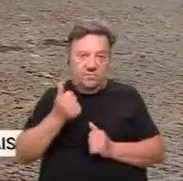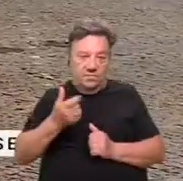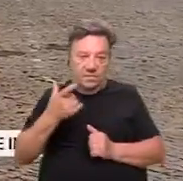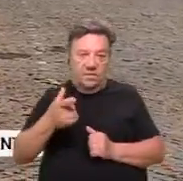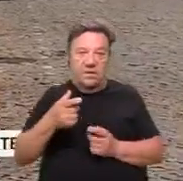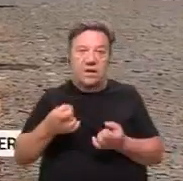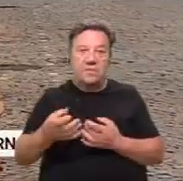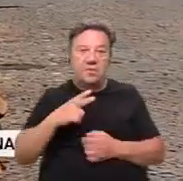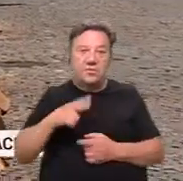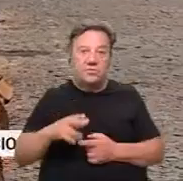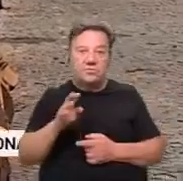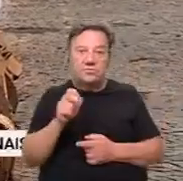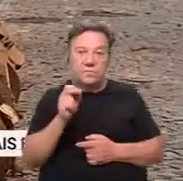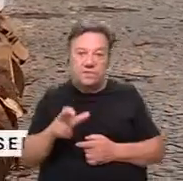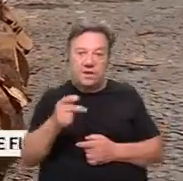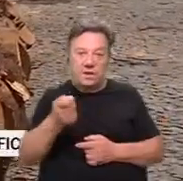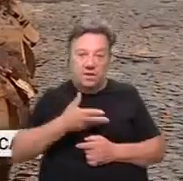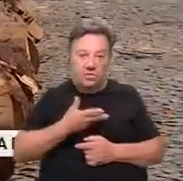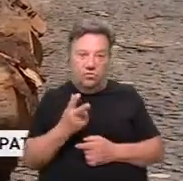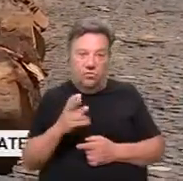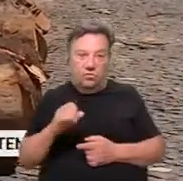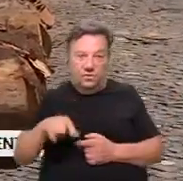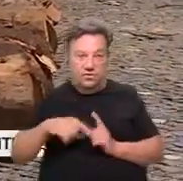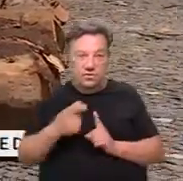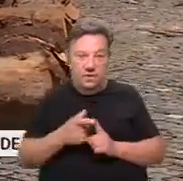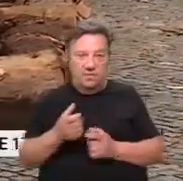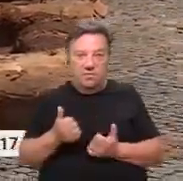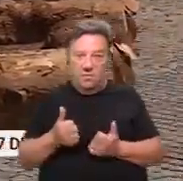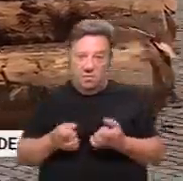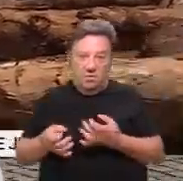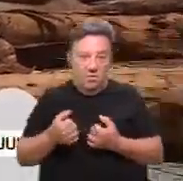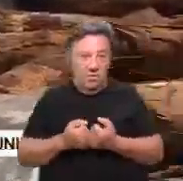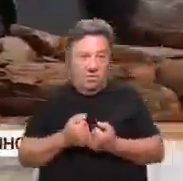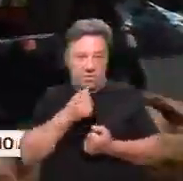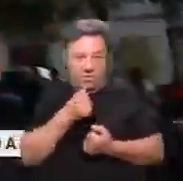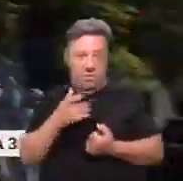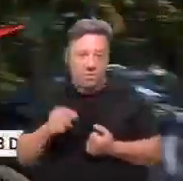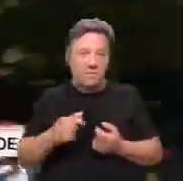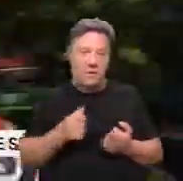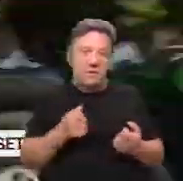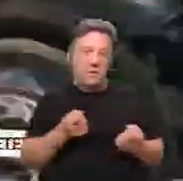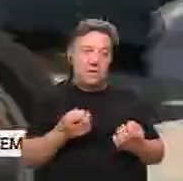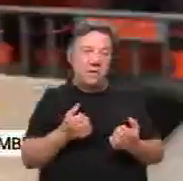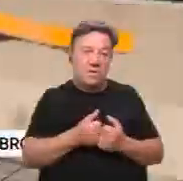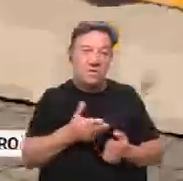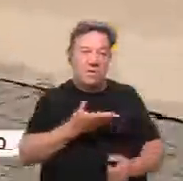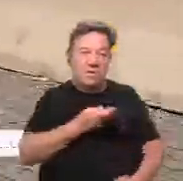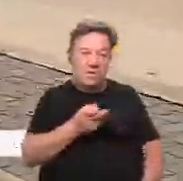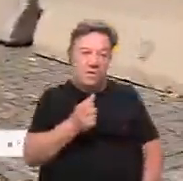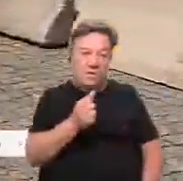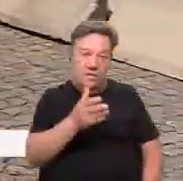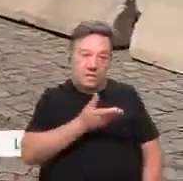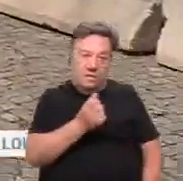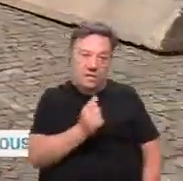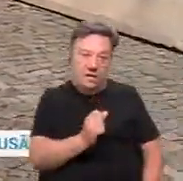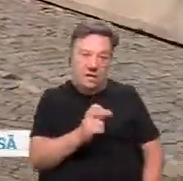O Campeonato Nacional de Super Enduro, que este ano está super competitivo também, e o Campeonato Nacional de Drag Racing, que também está a decorrer